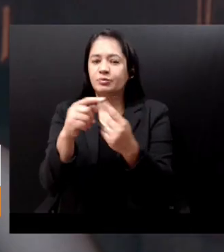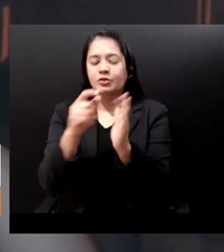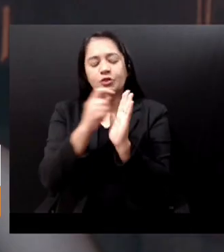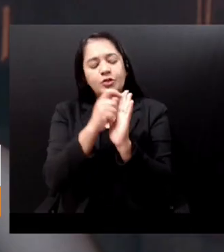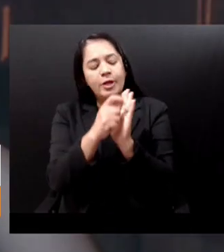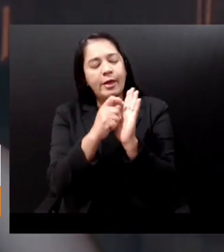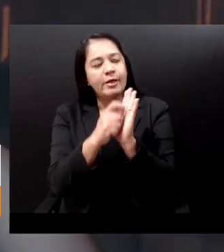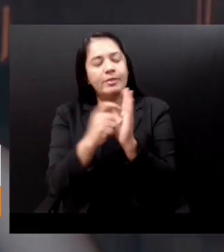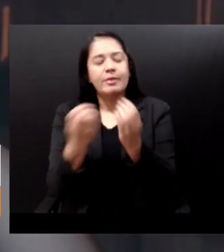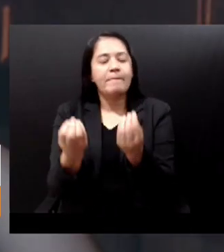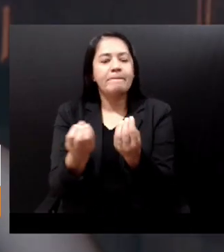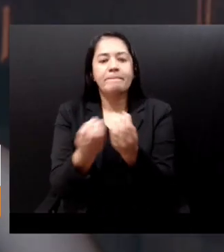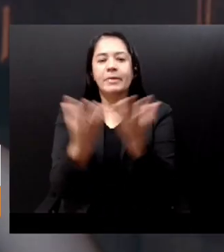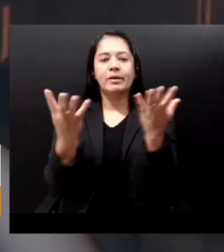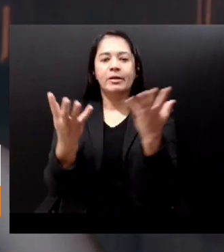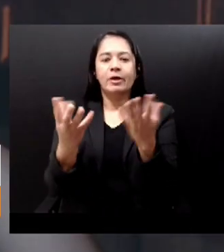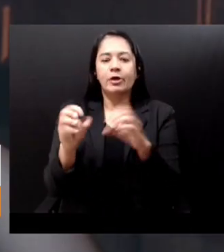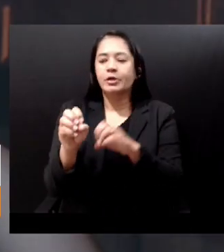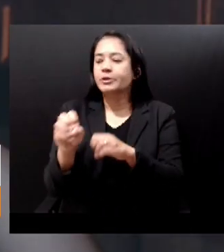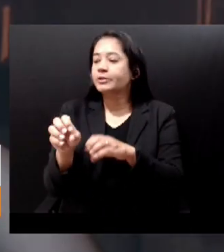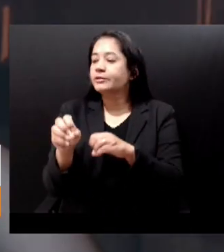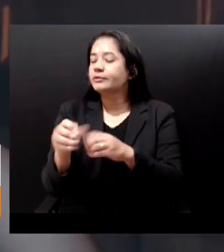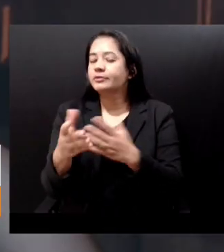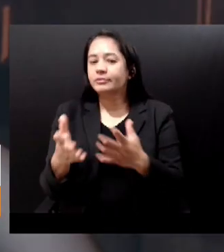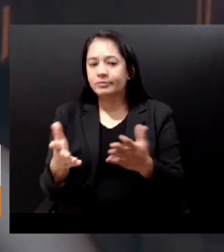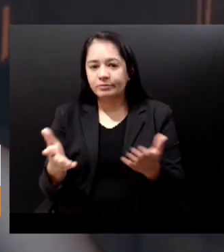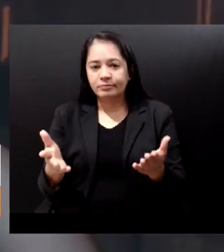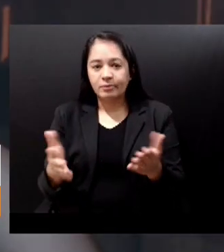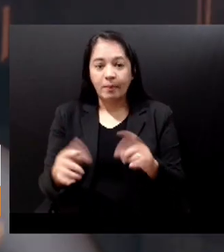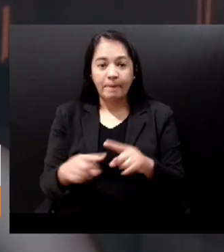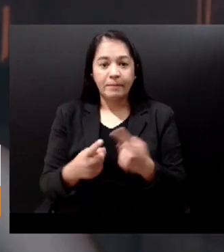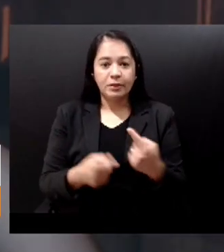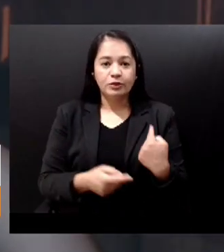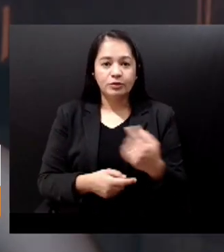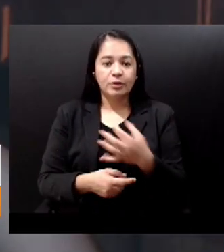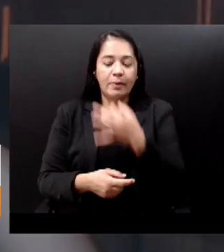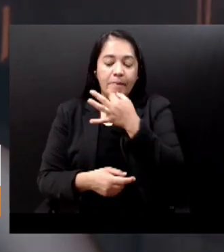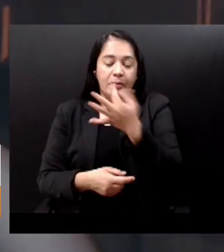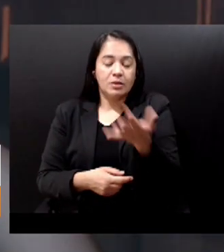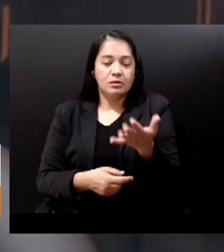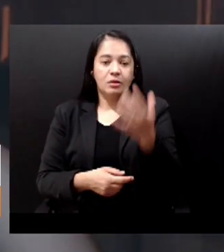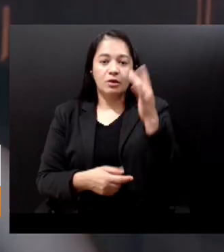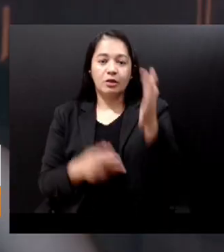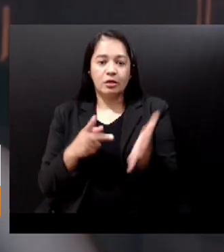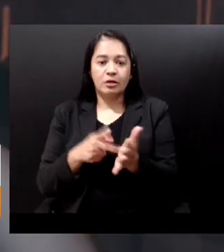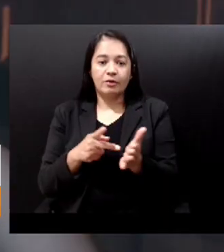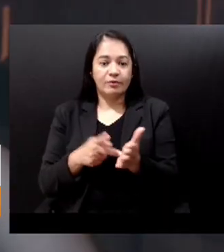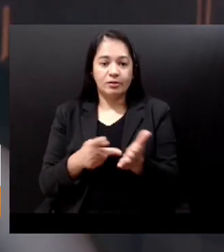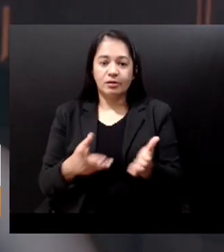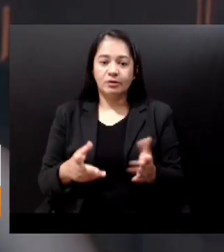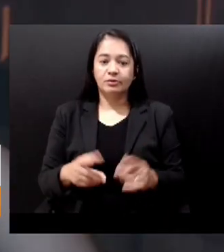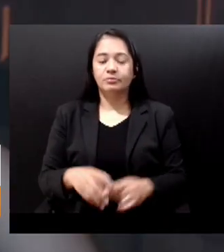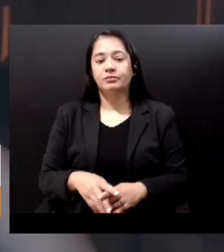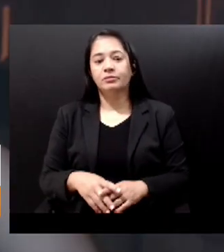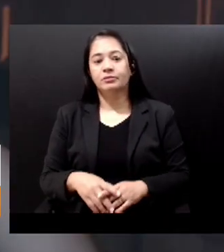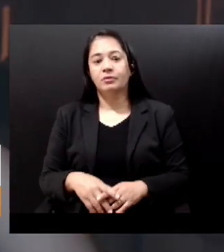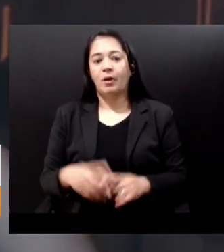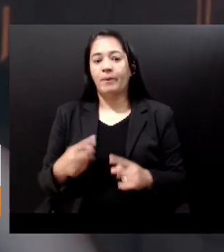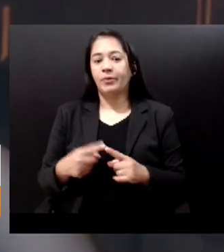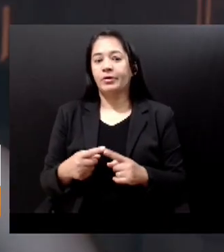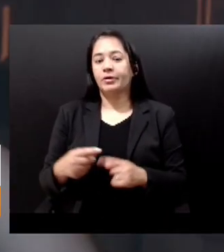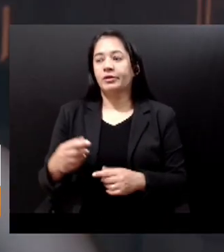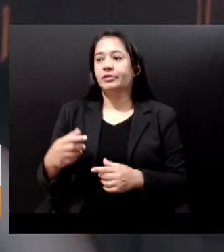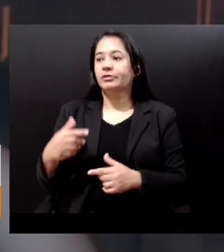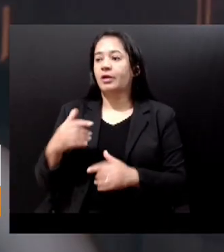pra aham. gente por aí, e que de repente a gente acha que é verdade, que tá todo mundo falando, né, Uhum. algo que é passado ali de boca em boca e de repente se